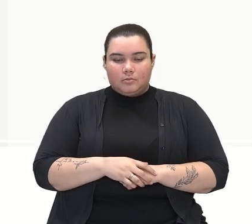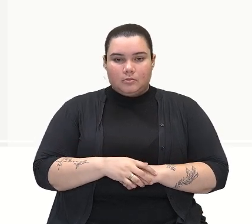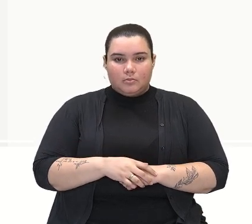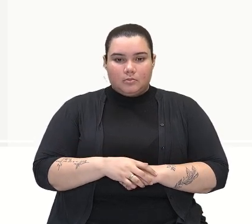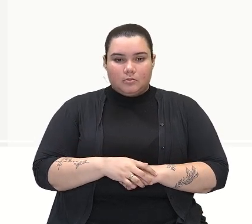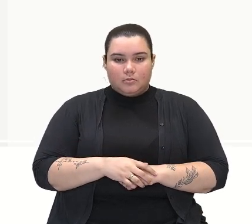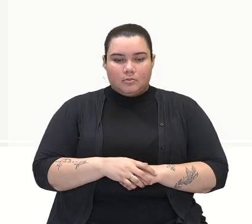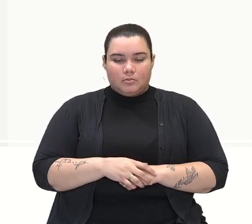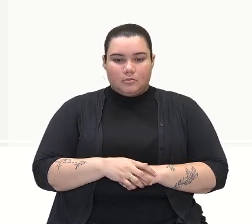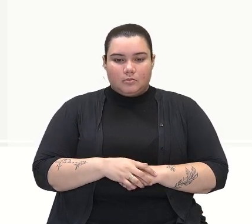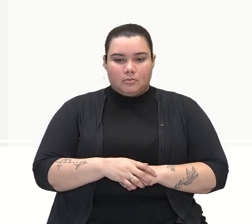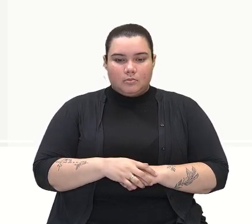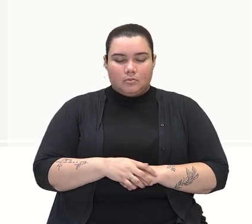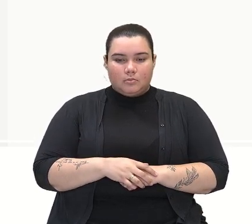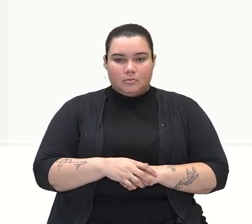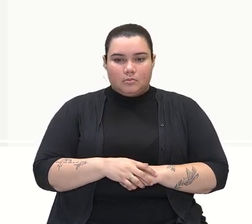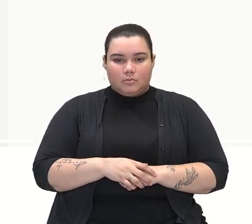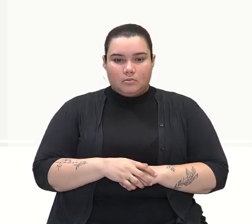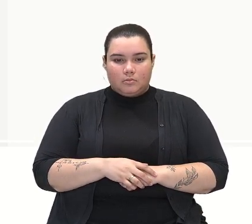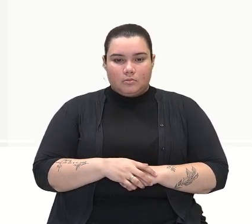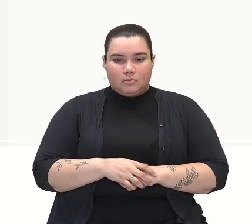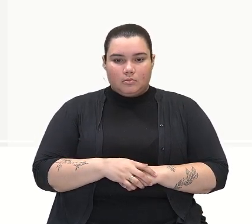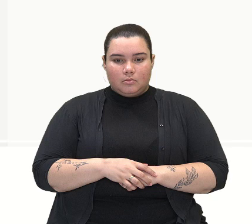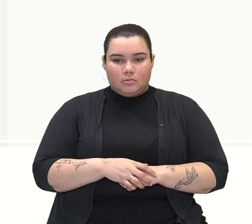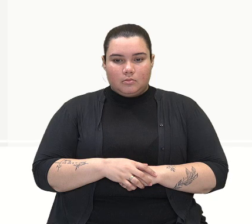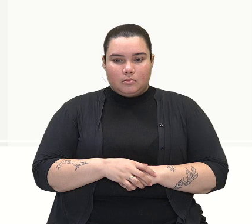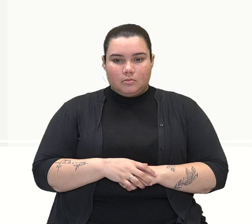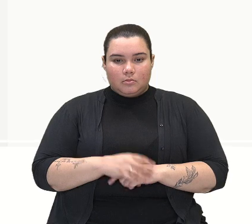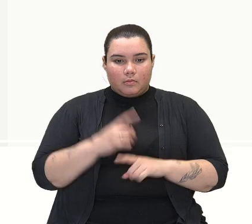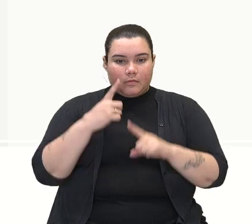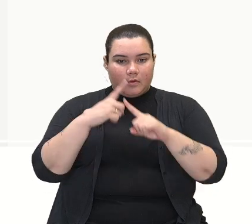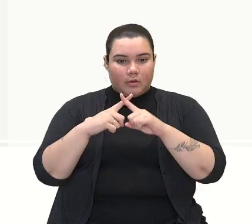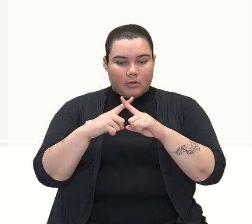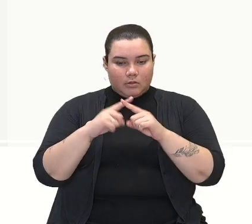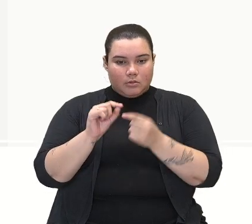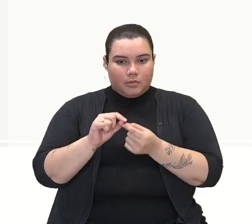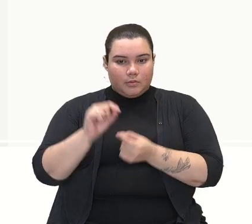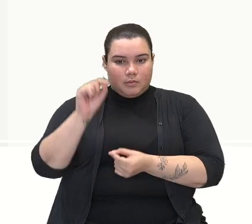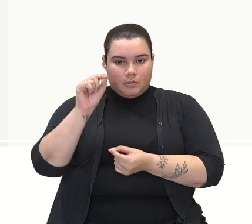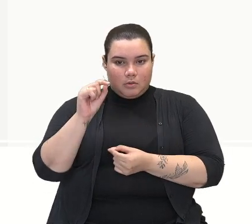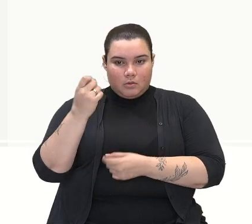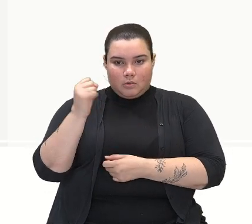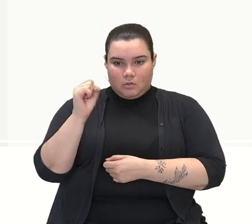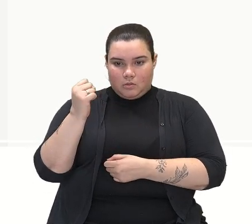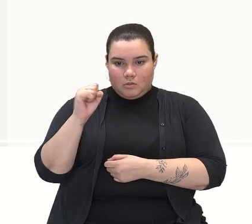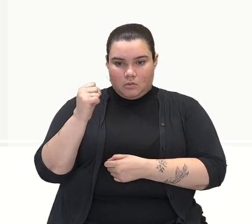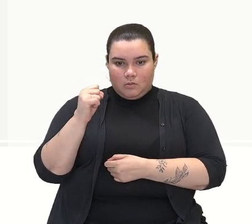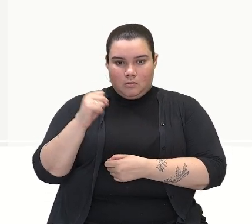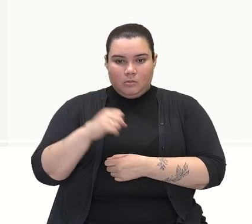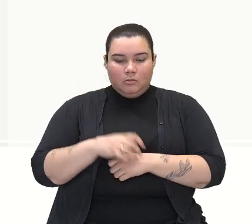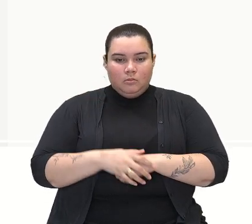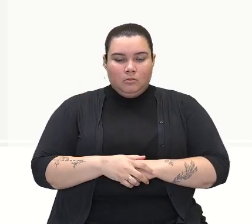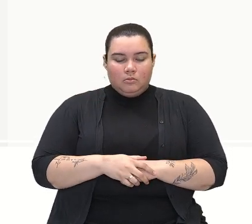que são esses dois valores aqui, multiplicado pela altura, que nesse caso é